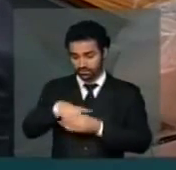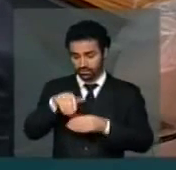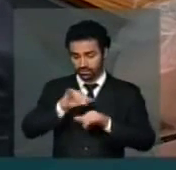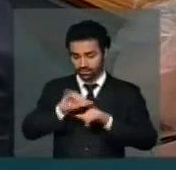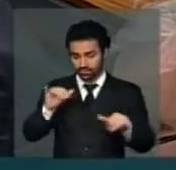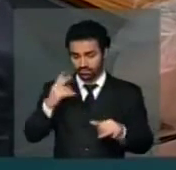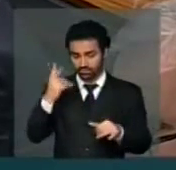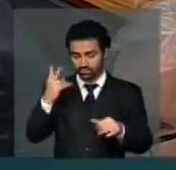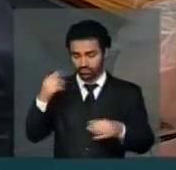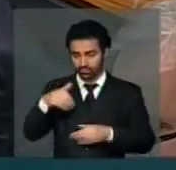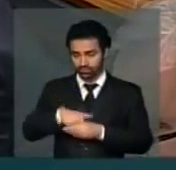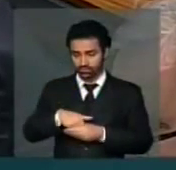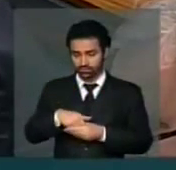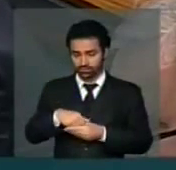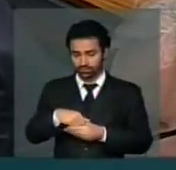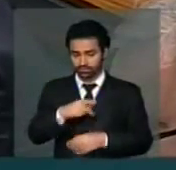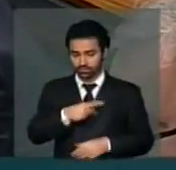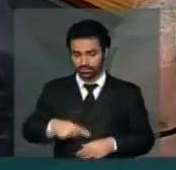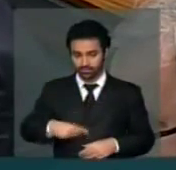da presidente Dilma,